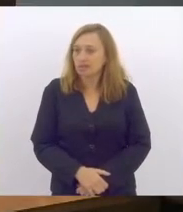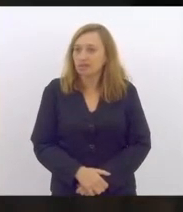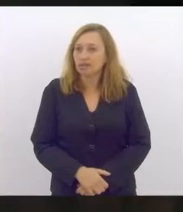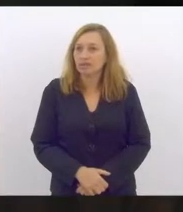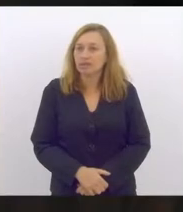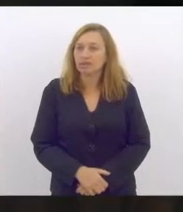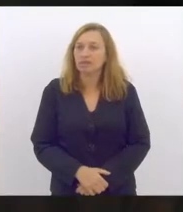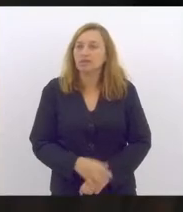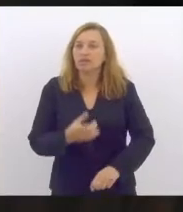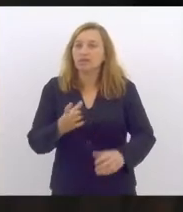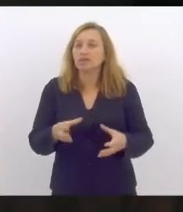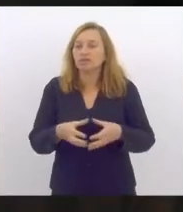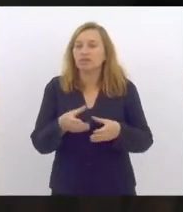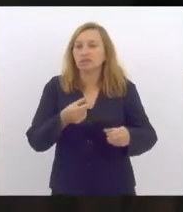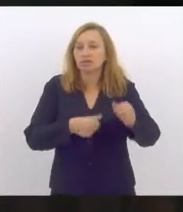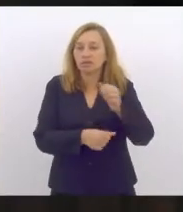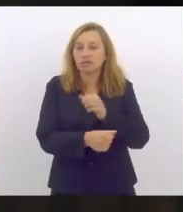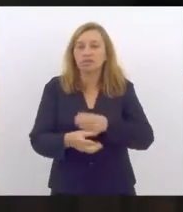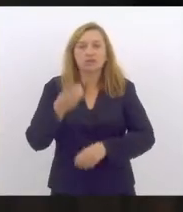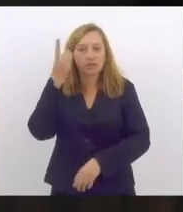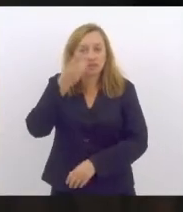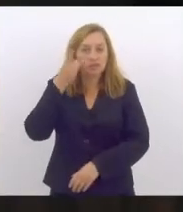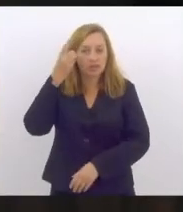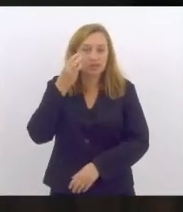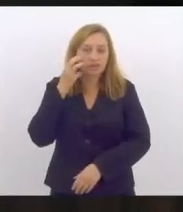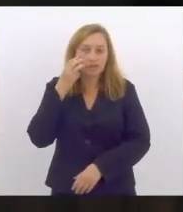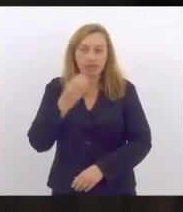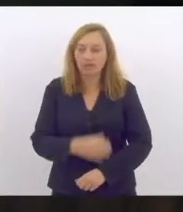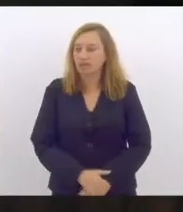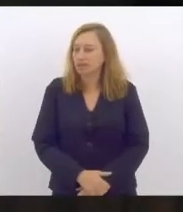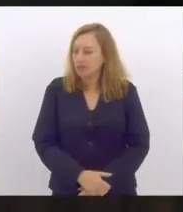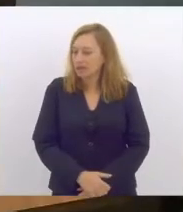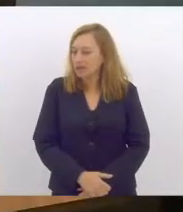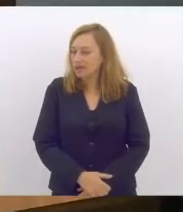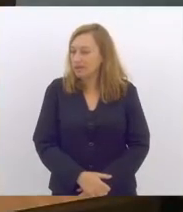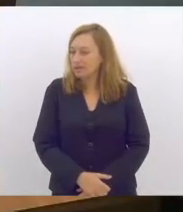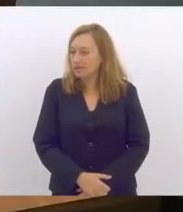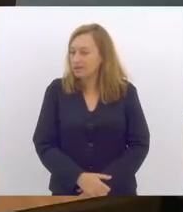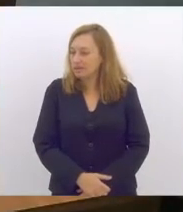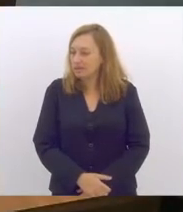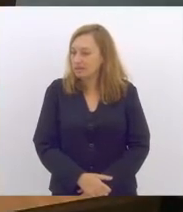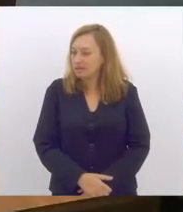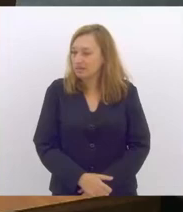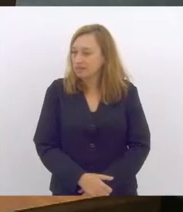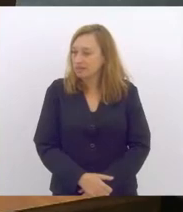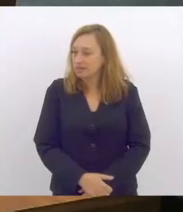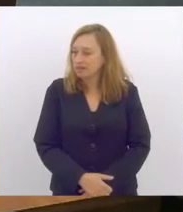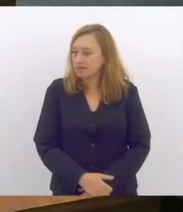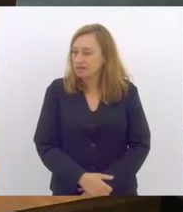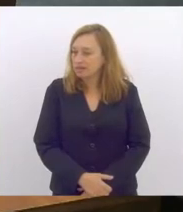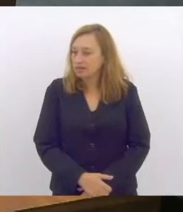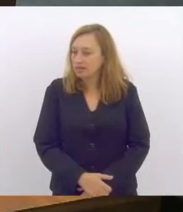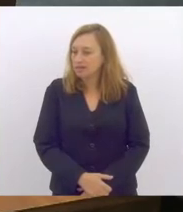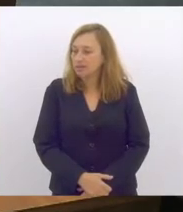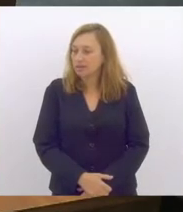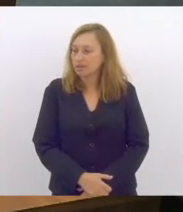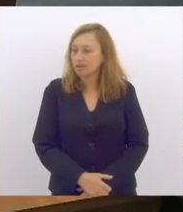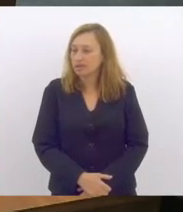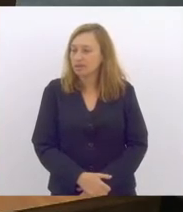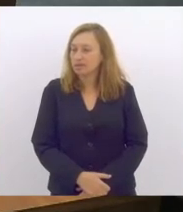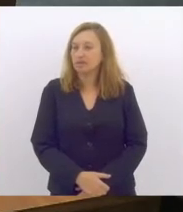Comissão de Economia, deputado Valdec Carneiro. Está presente nosso